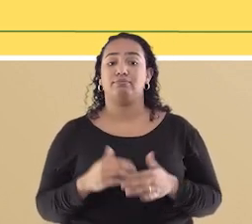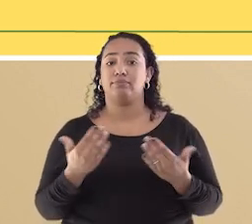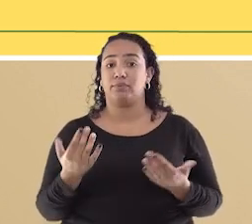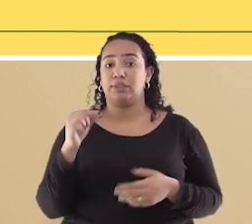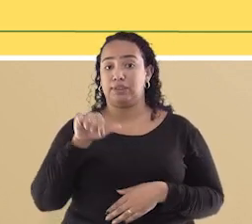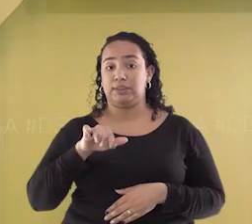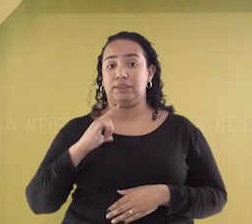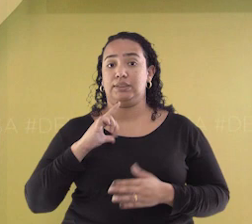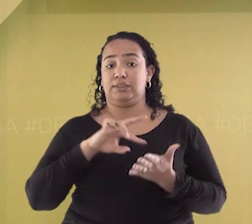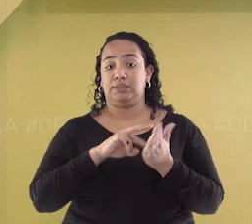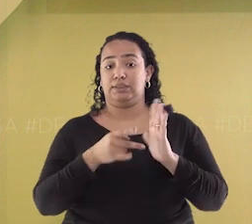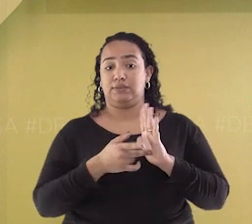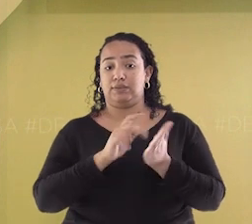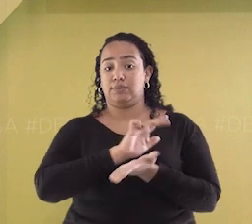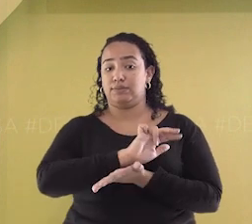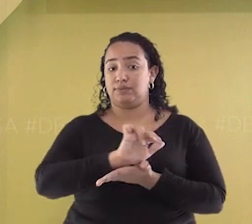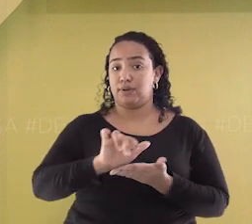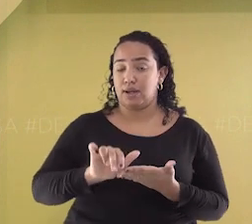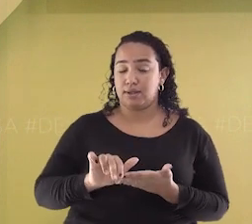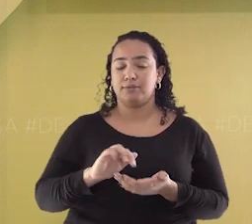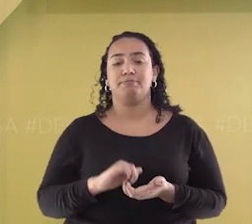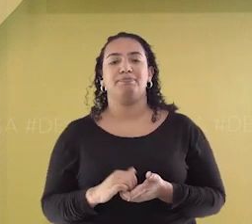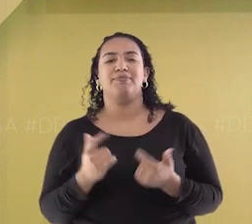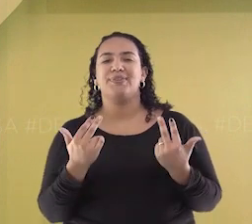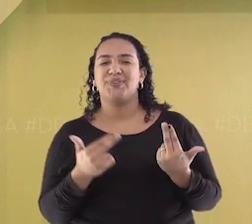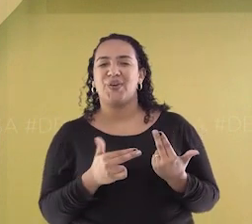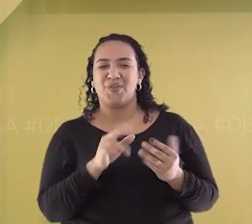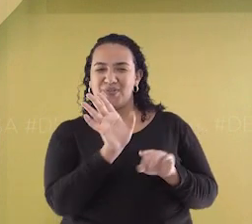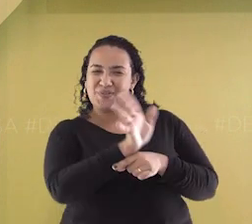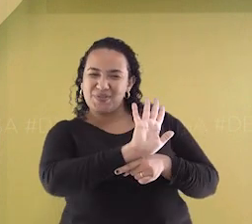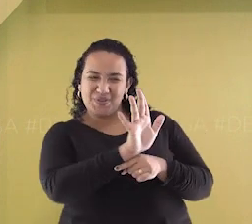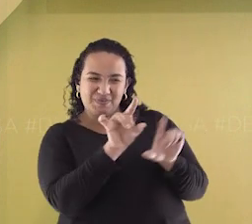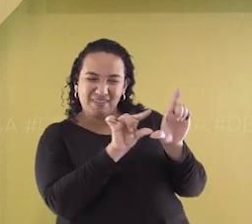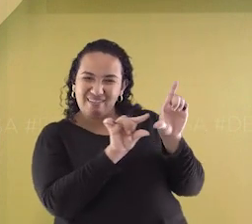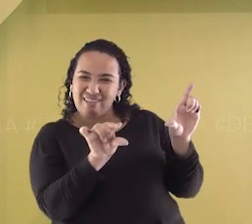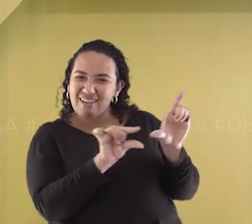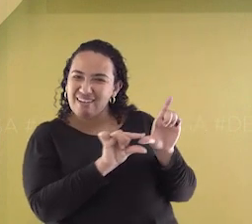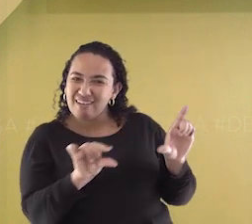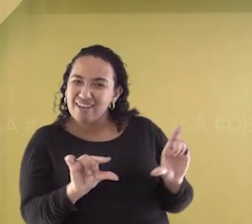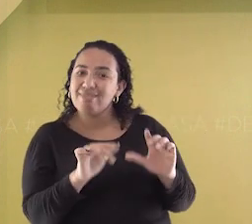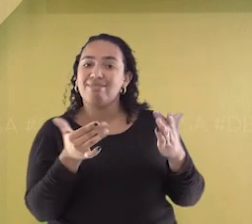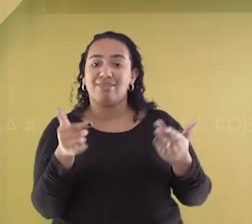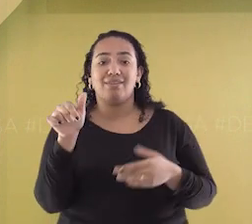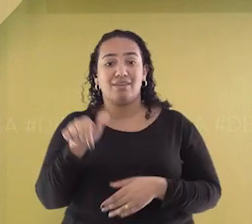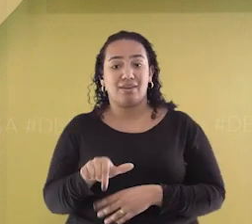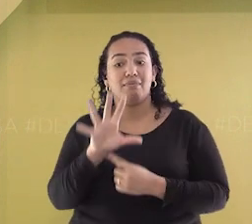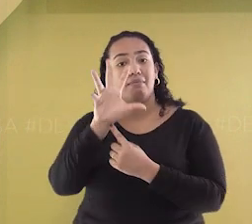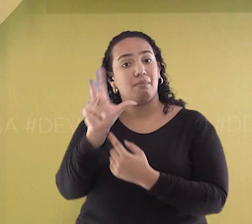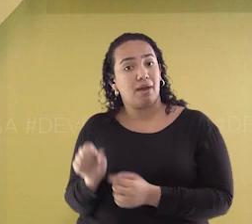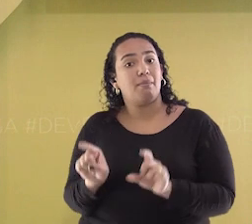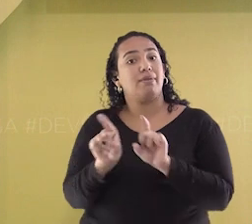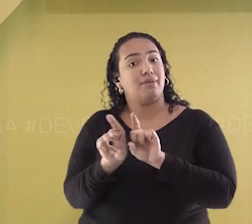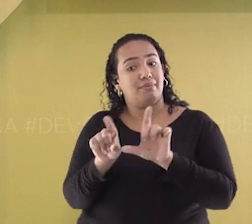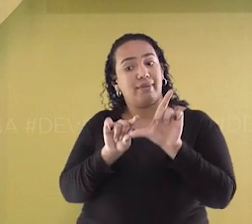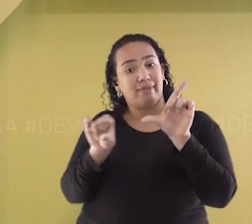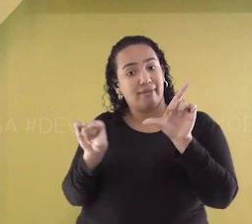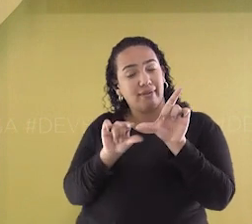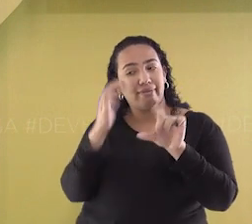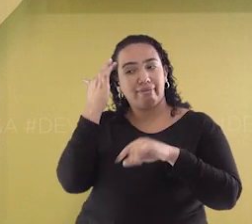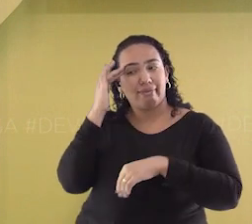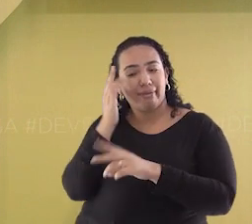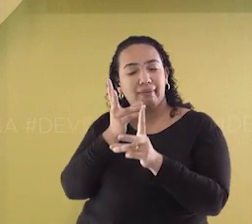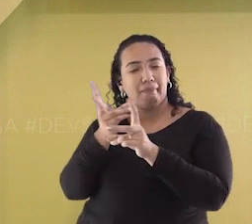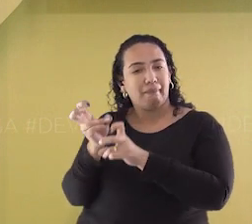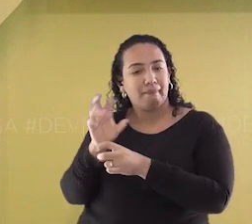determinado significado. Assim como a legenda dos filmes, a legenda do mapa existe para conseguirmos compreender e ler o